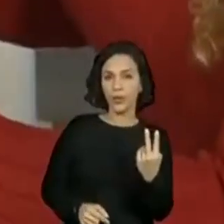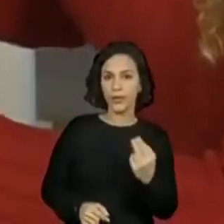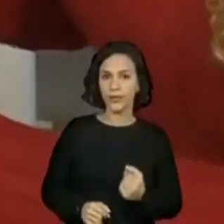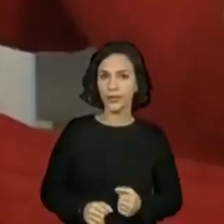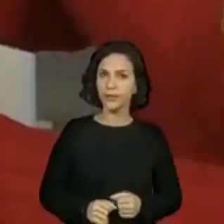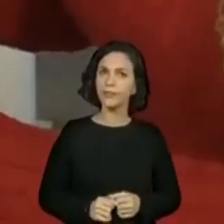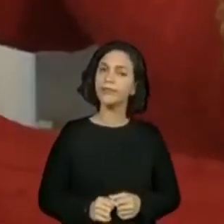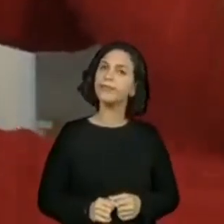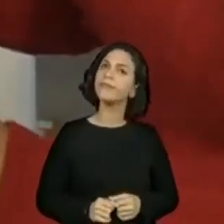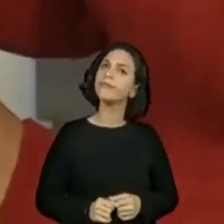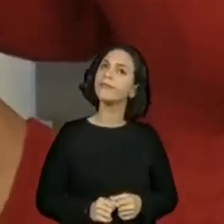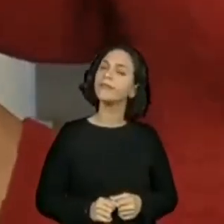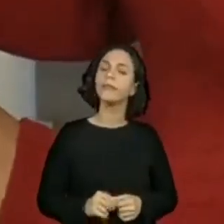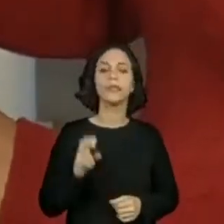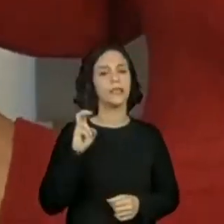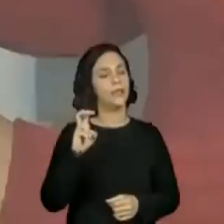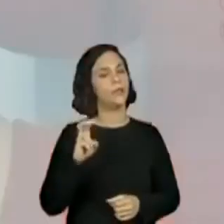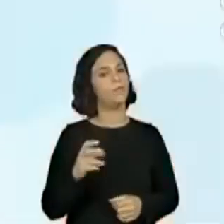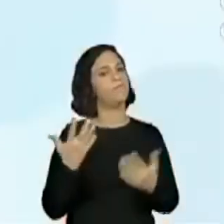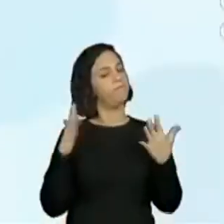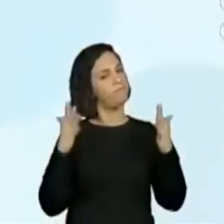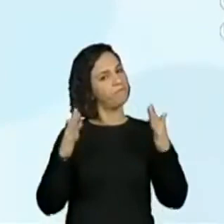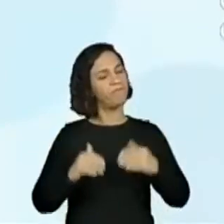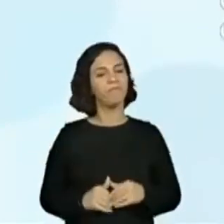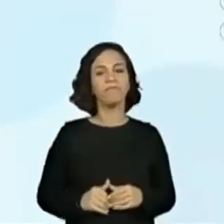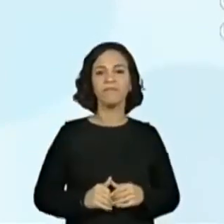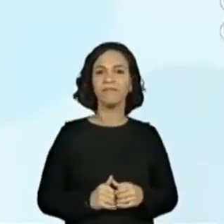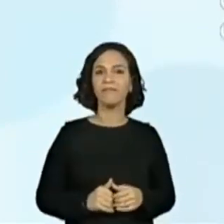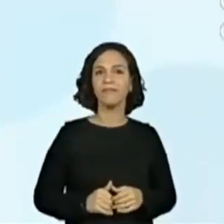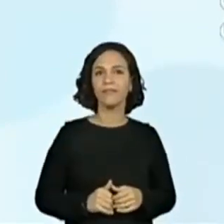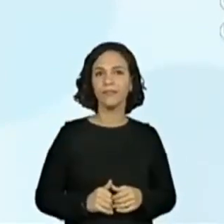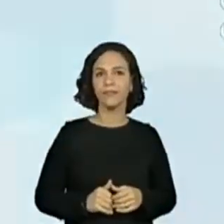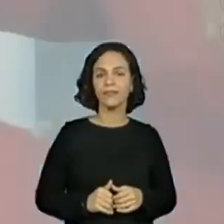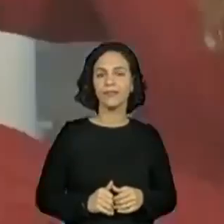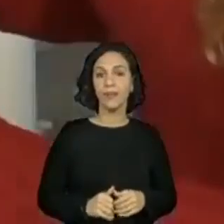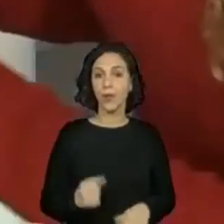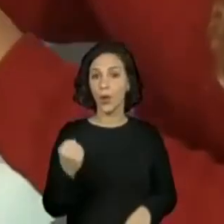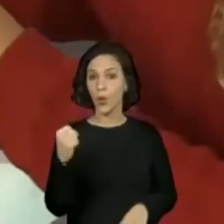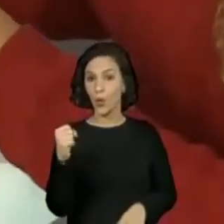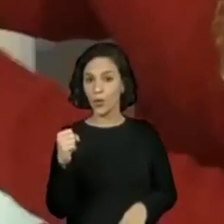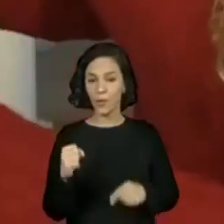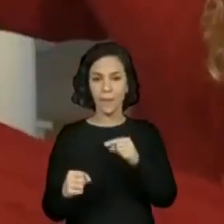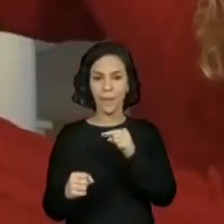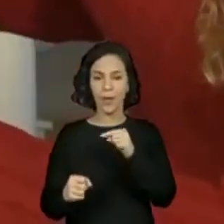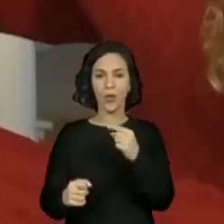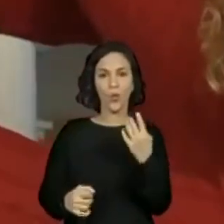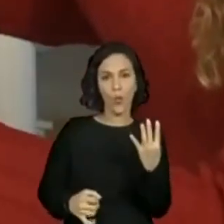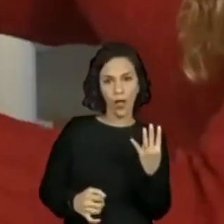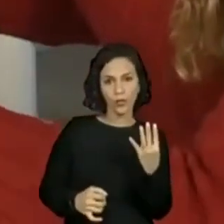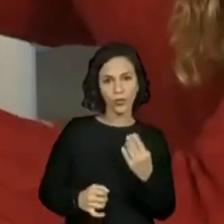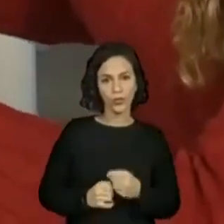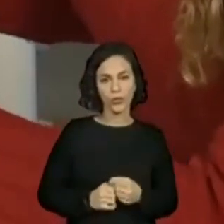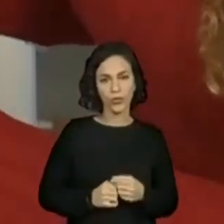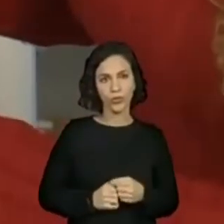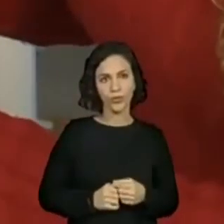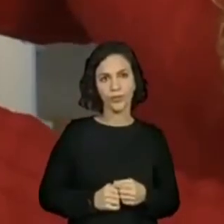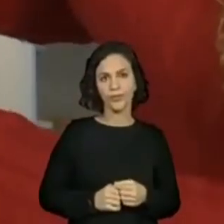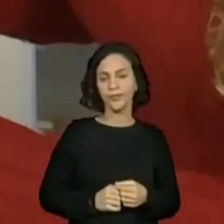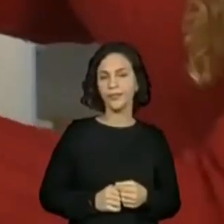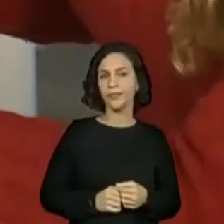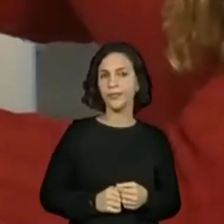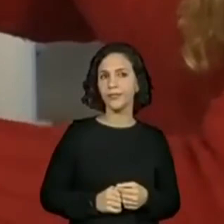7 menos 2, igual a 5. Excelente. Certinho. E 8 menos 4?